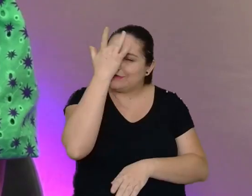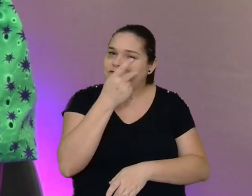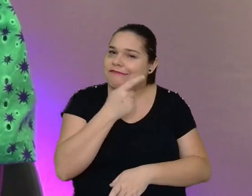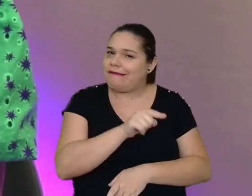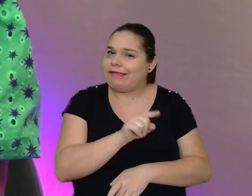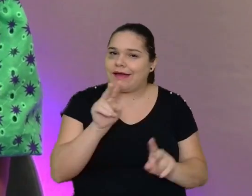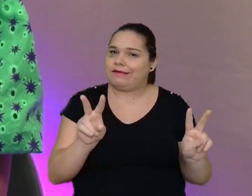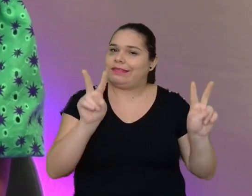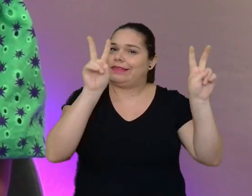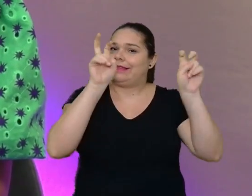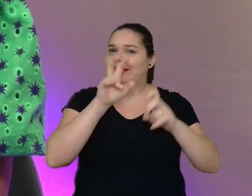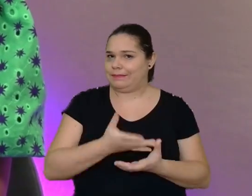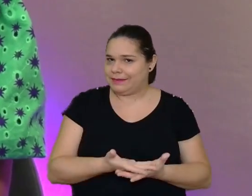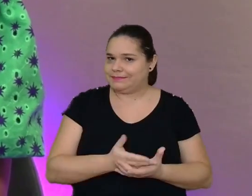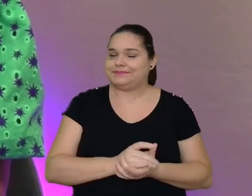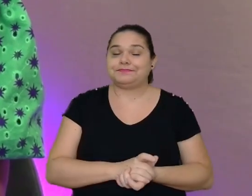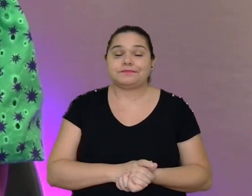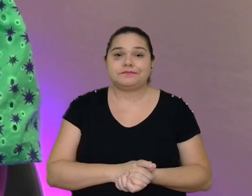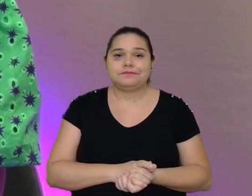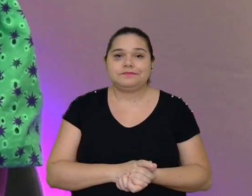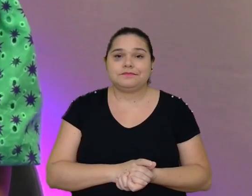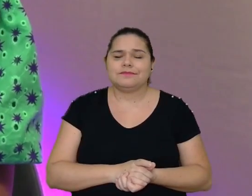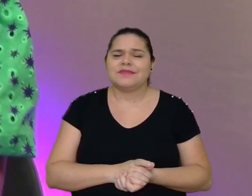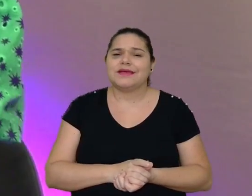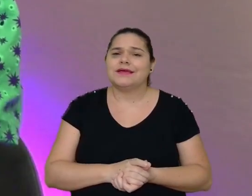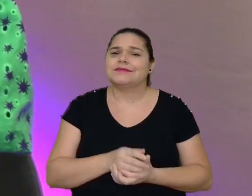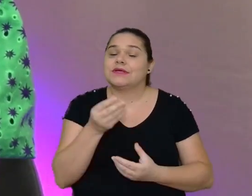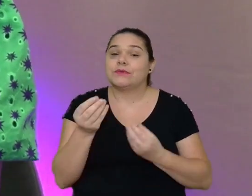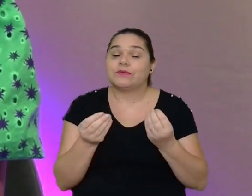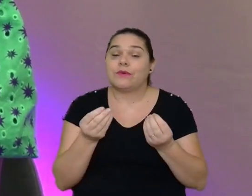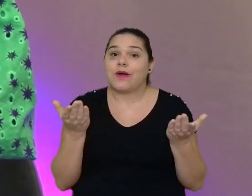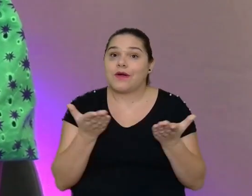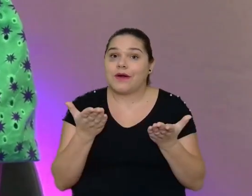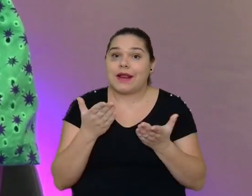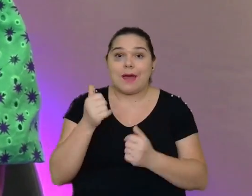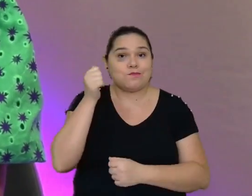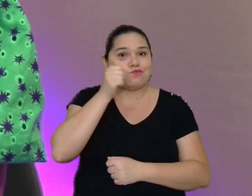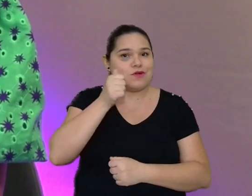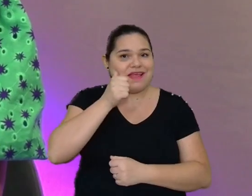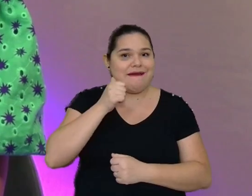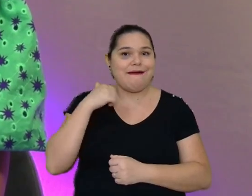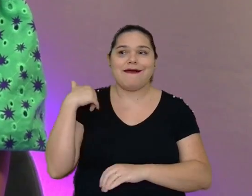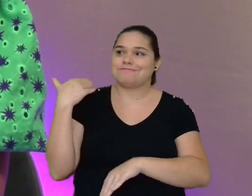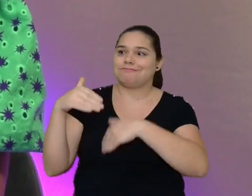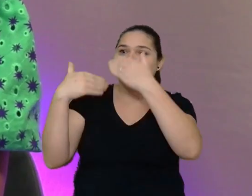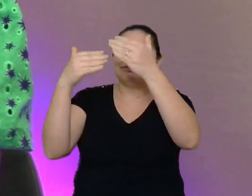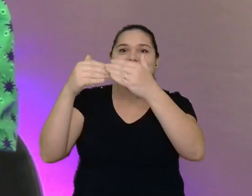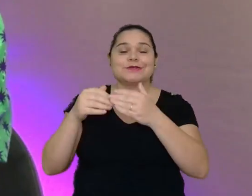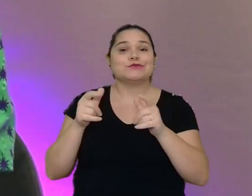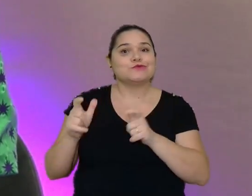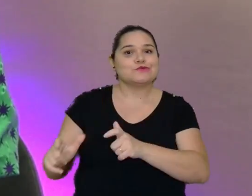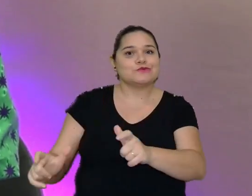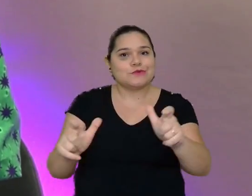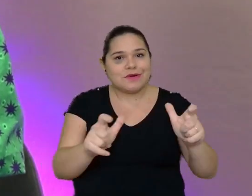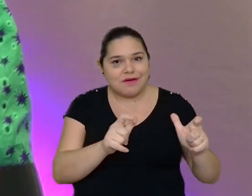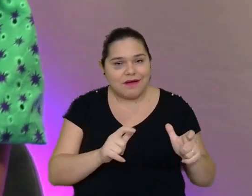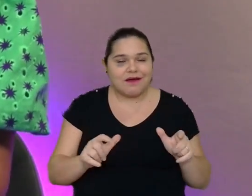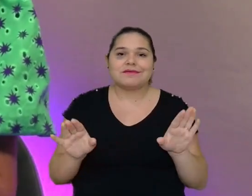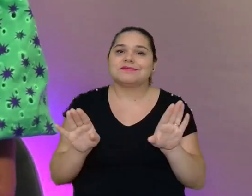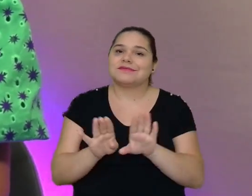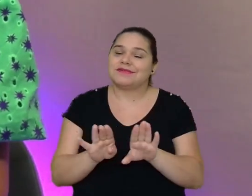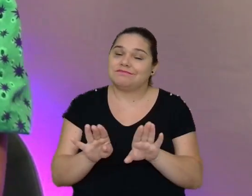de assunto. Então, acho que com o nosso avanço como mulheres, né, avançando nos espaços, com um certo atraso,